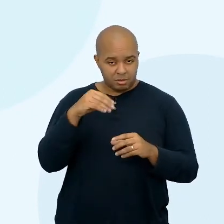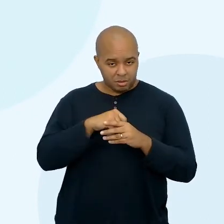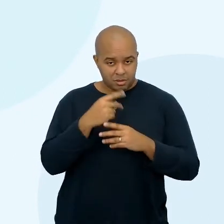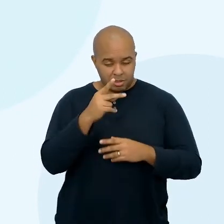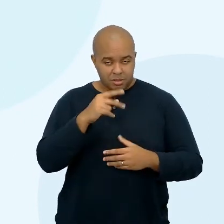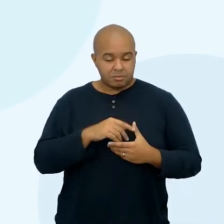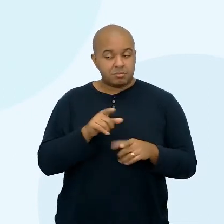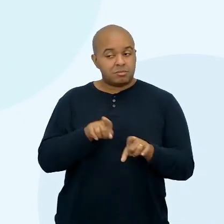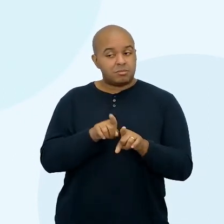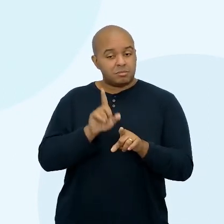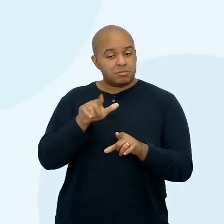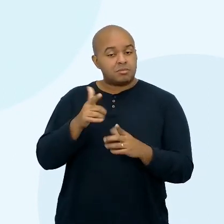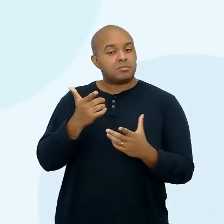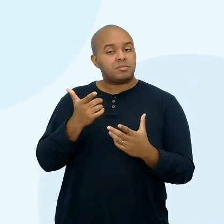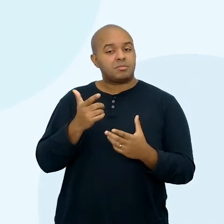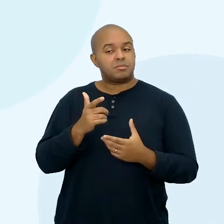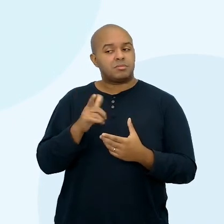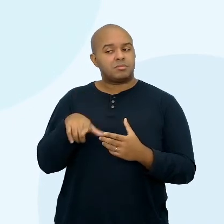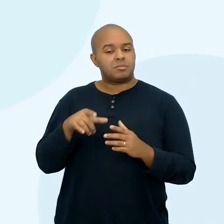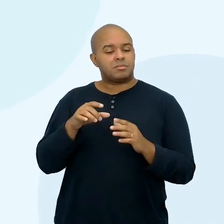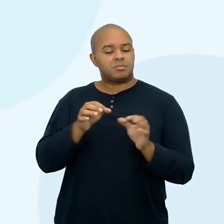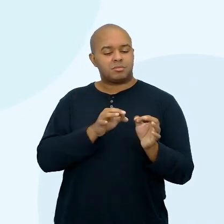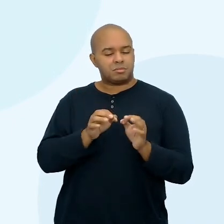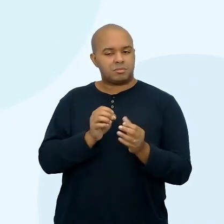é ético, povo não tem que ser